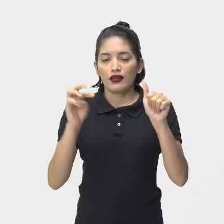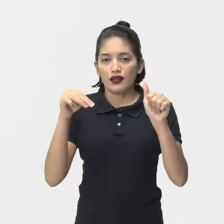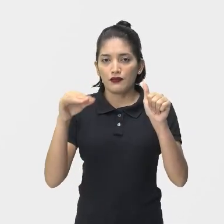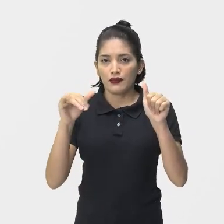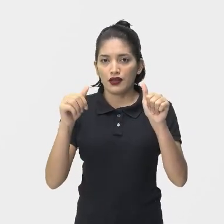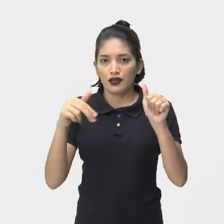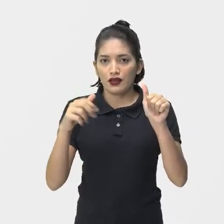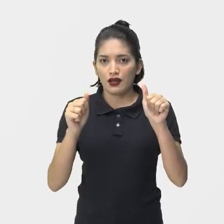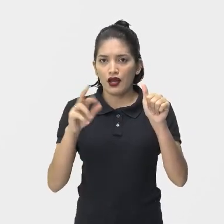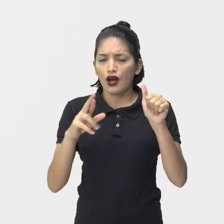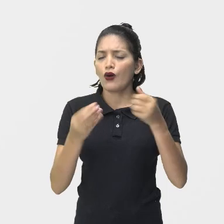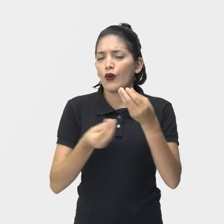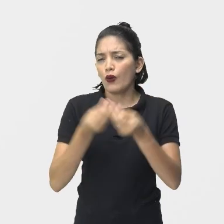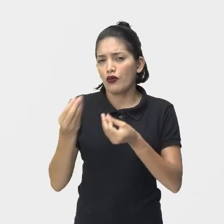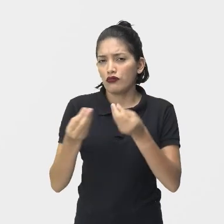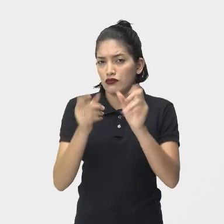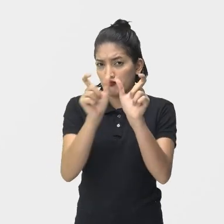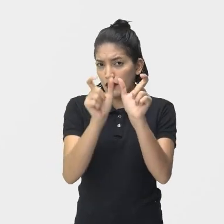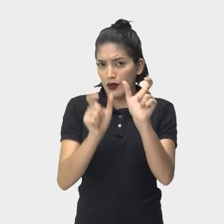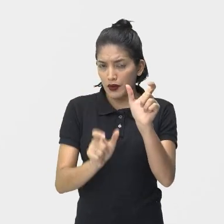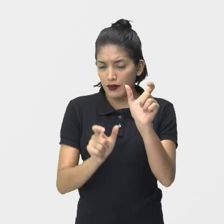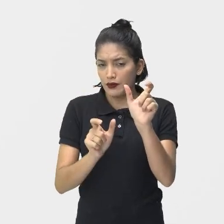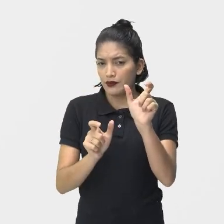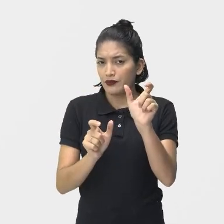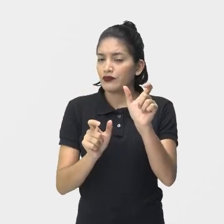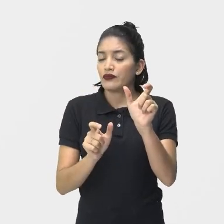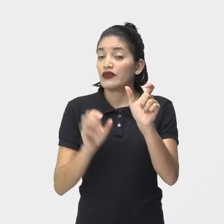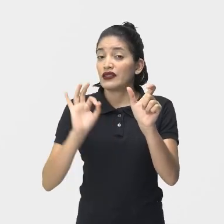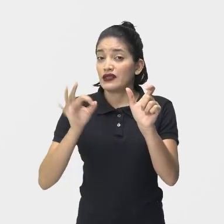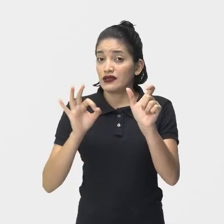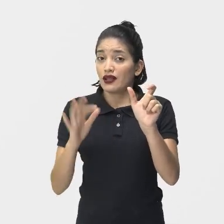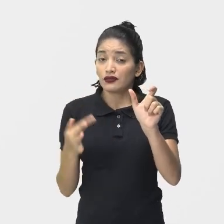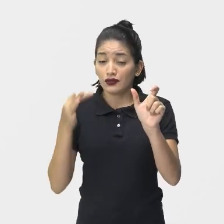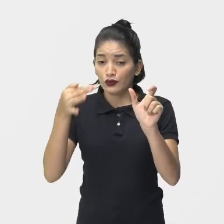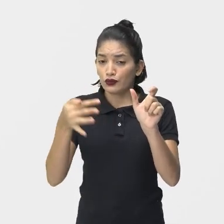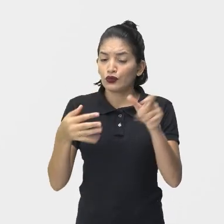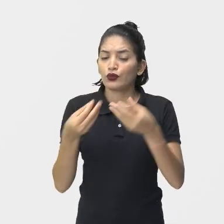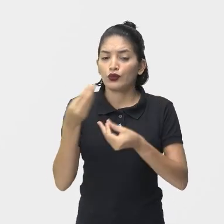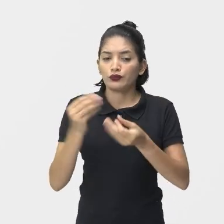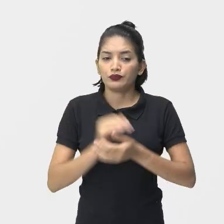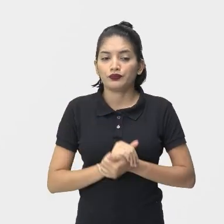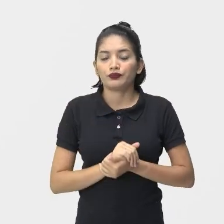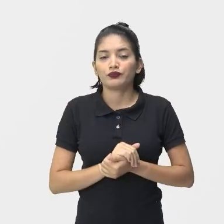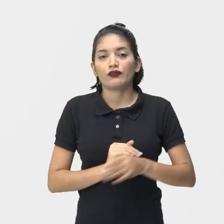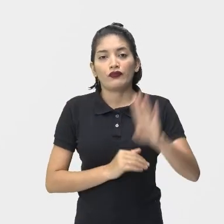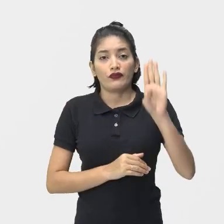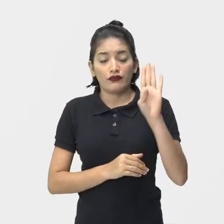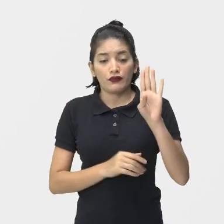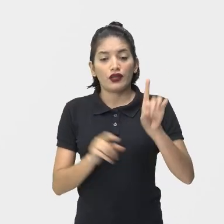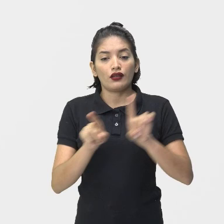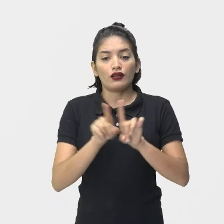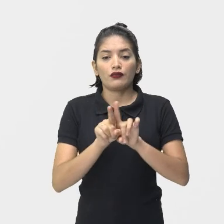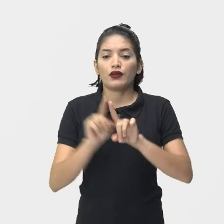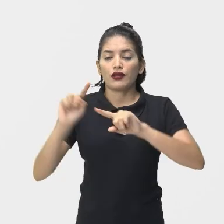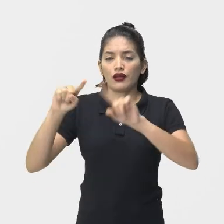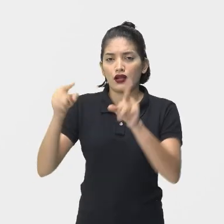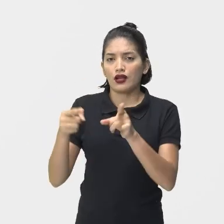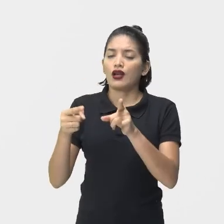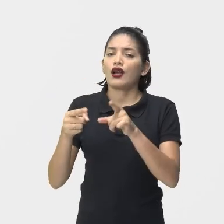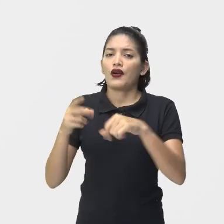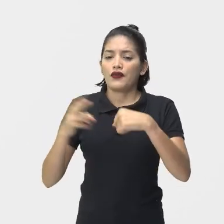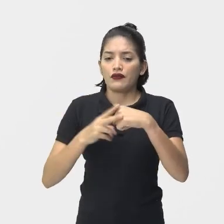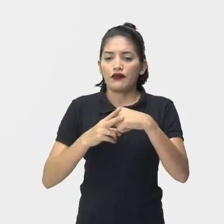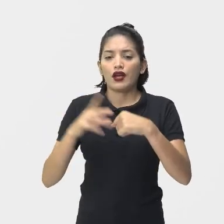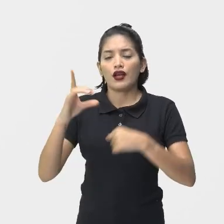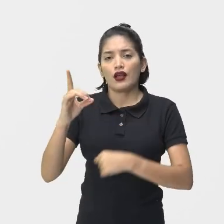terminar. Como é que ficaria? Ele sendo conjugado em ustedes. Na letra B, nós temos o verbo